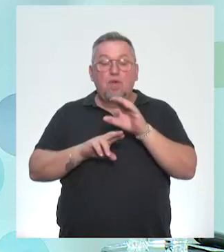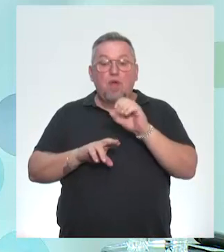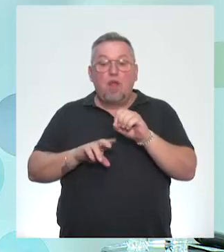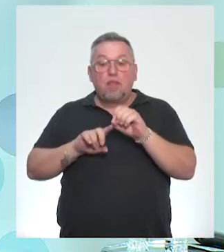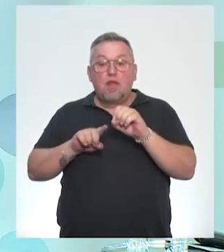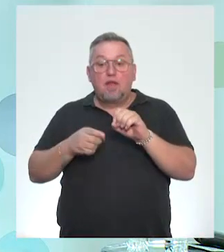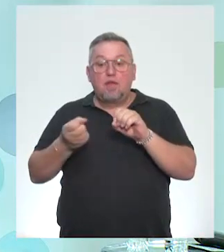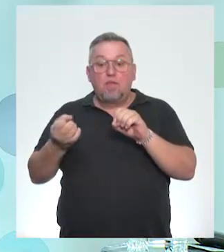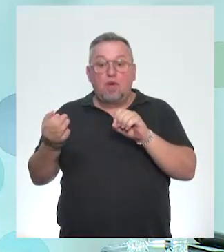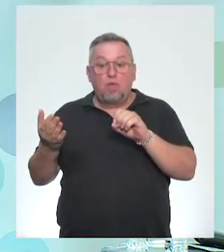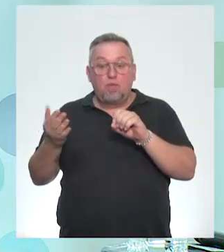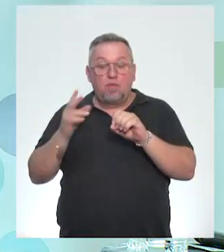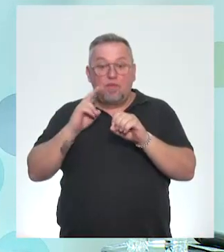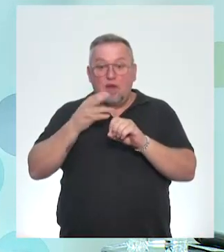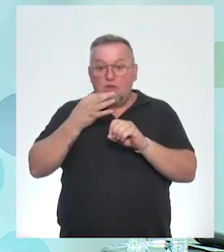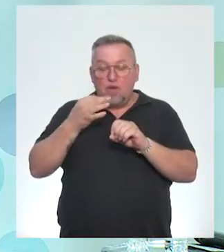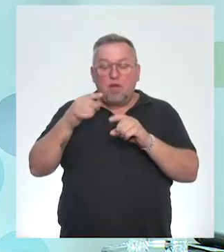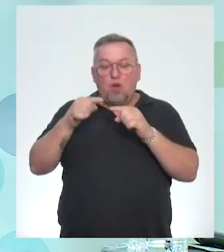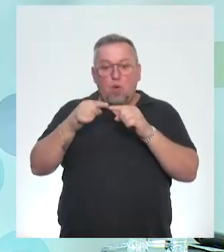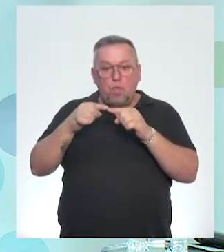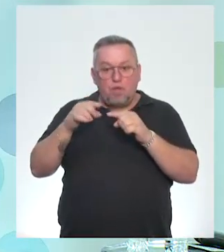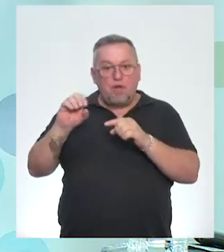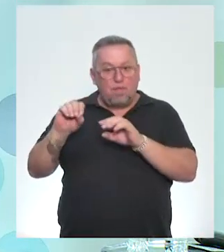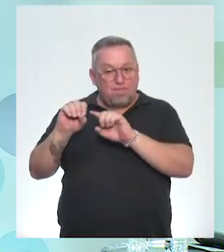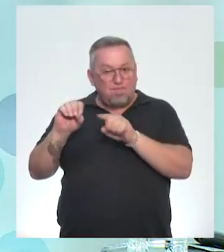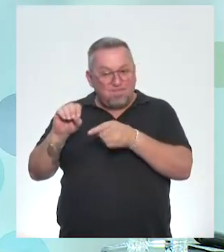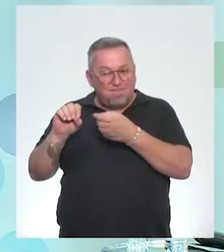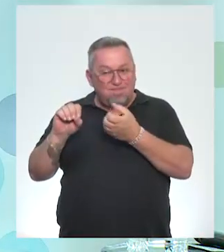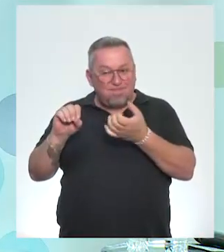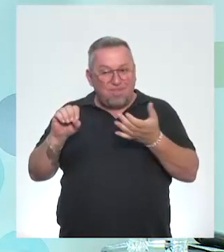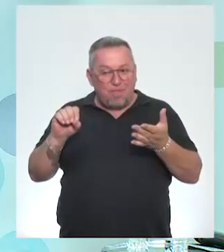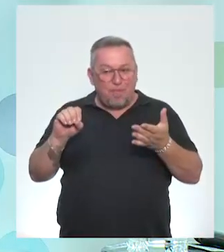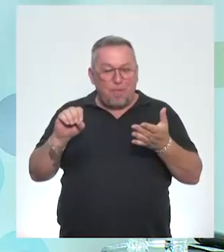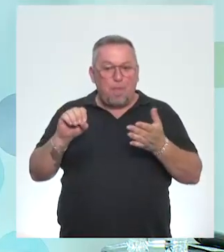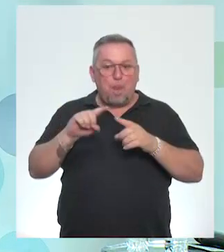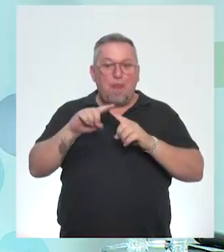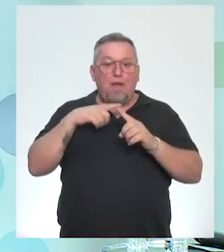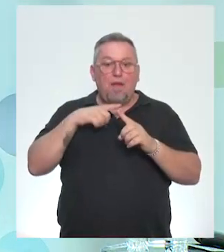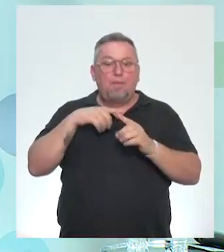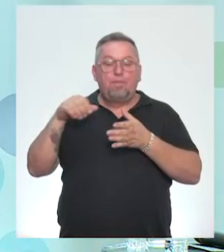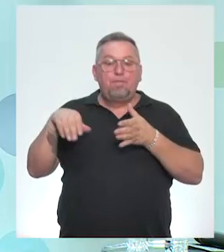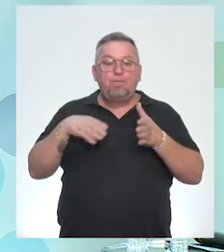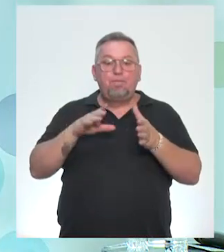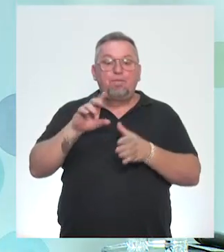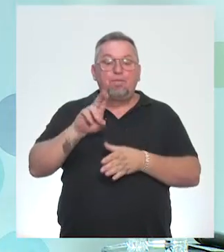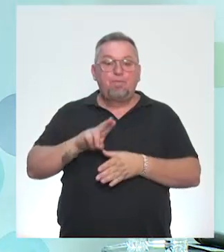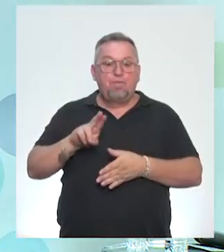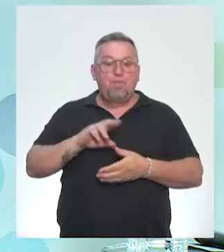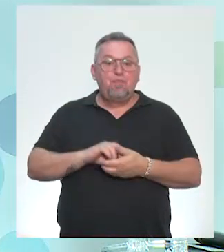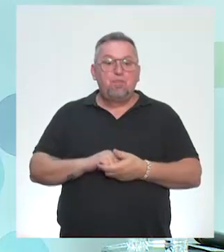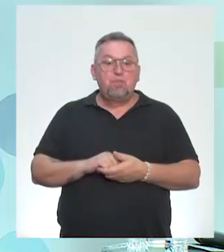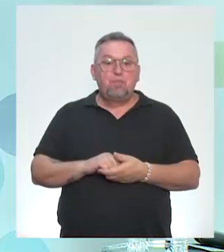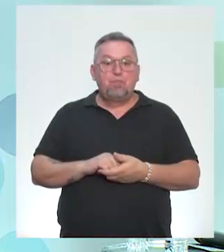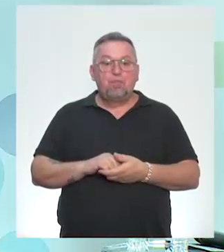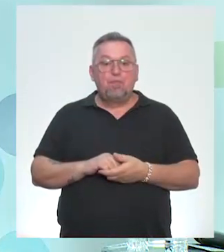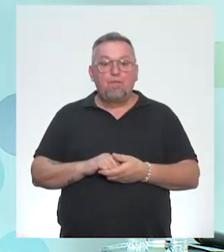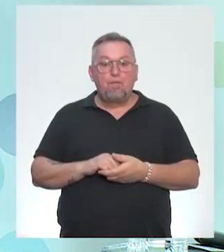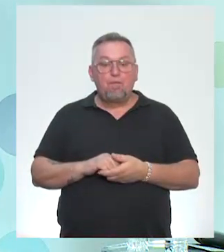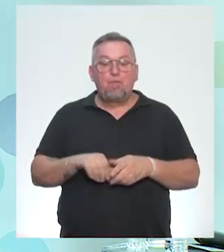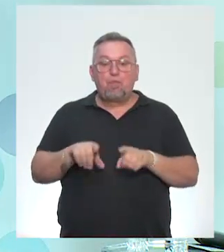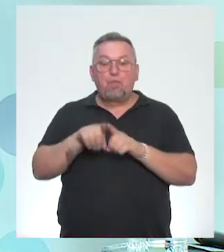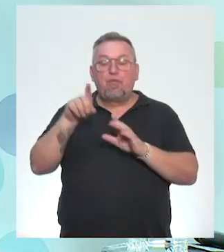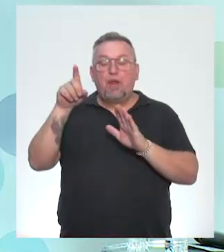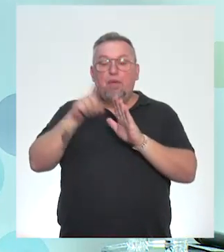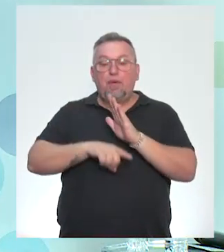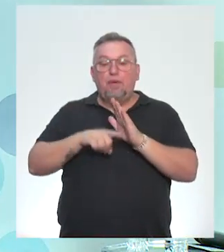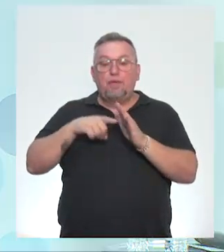trabalhar também se achar adequado. Então, são caminhos que a gente utiliza aqui. Para o desconto a prazo, temos um